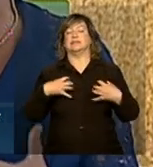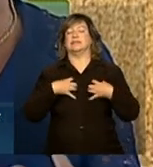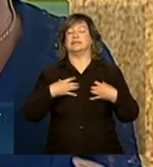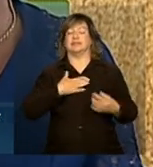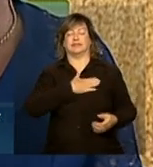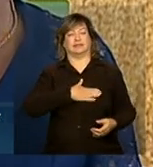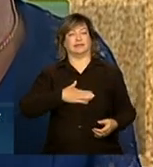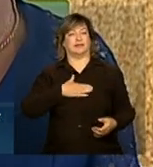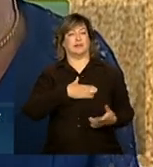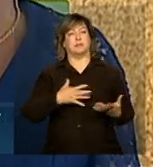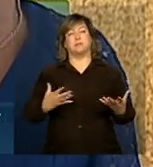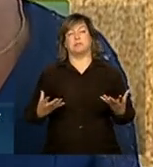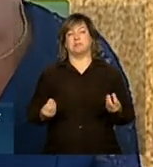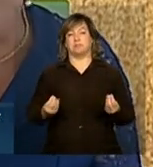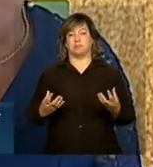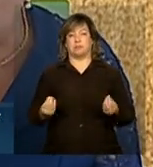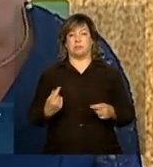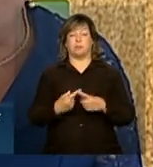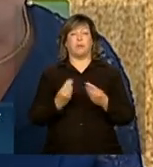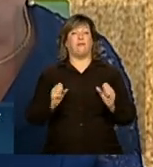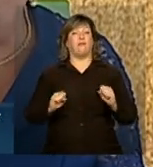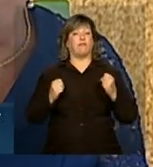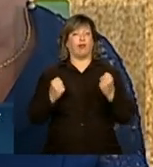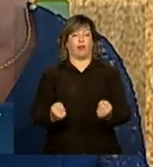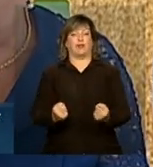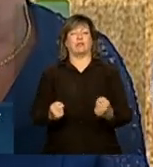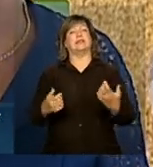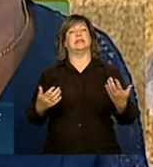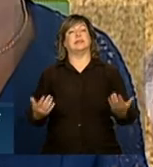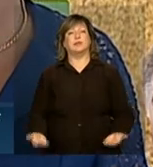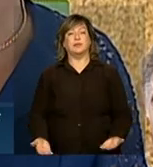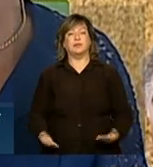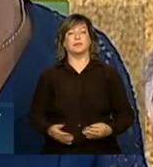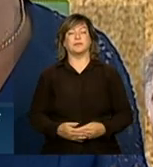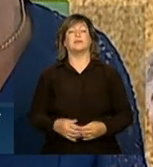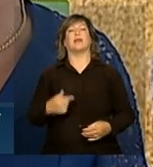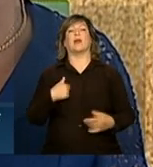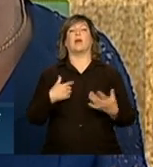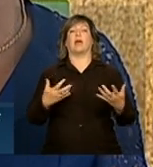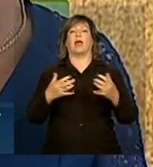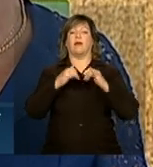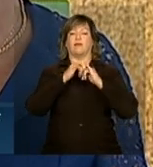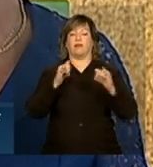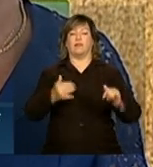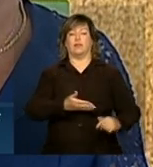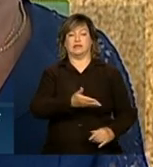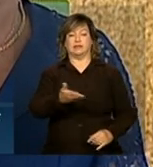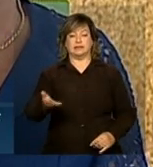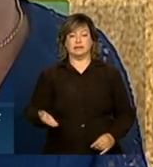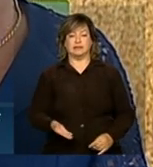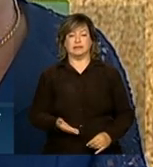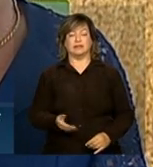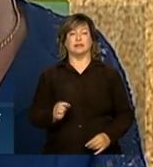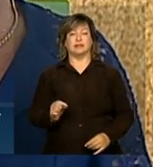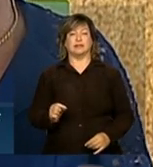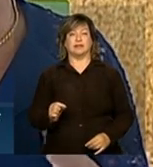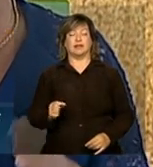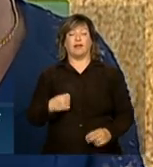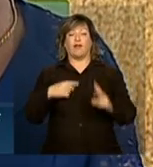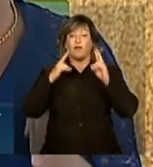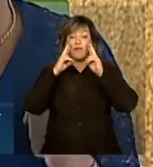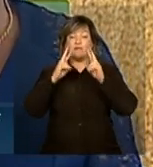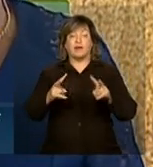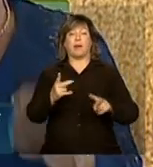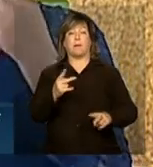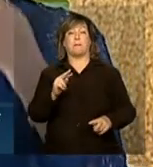de realização, que é muito forte. Então, eu quero dizer para vocês que presenciar a